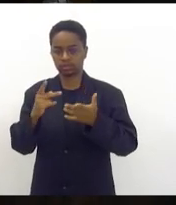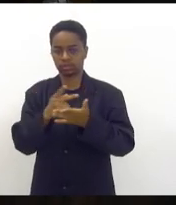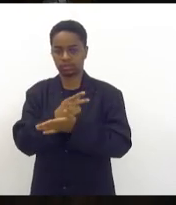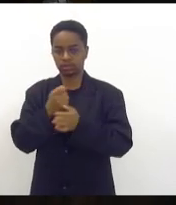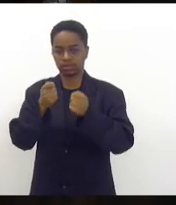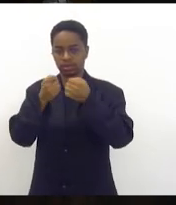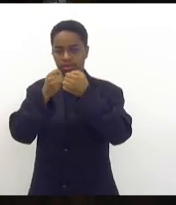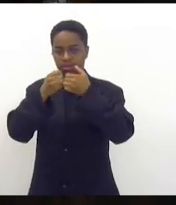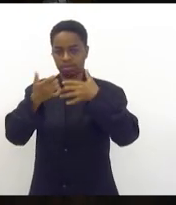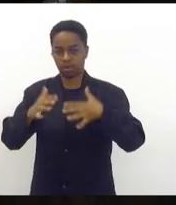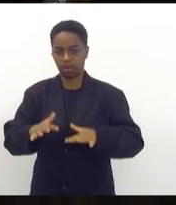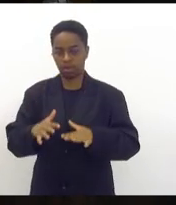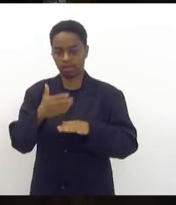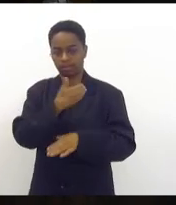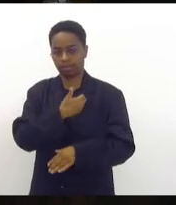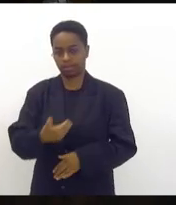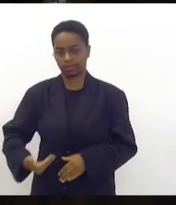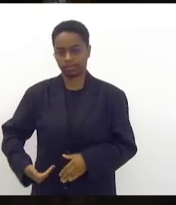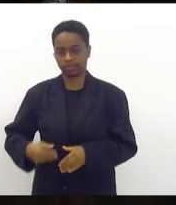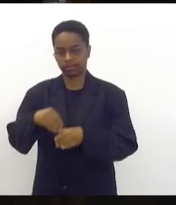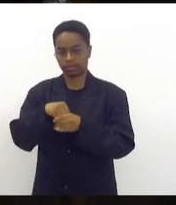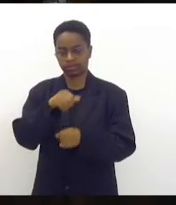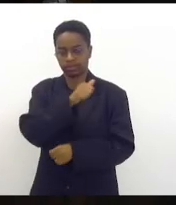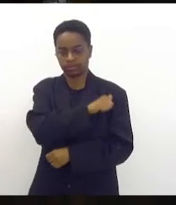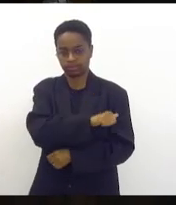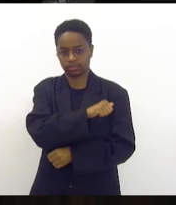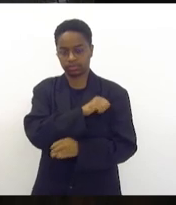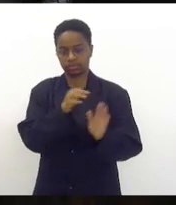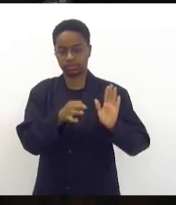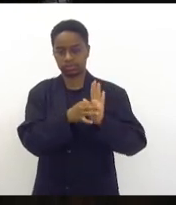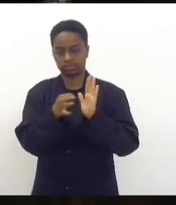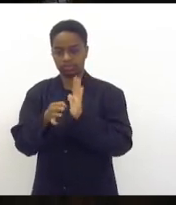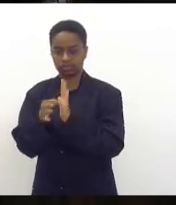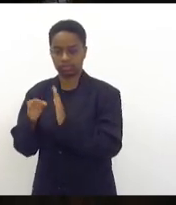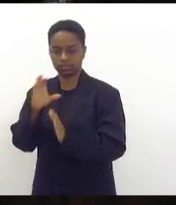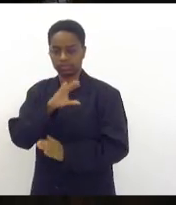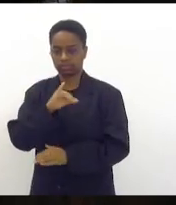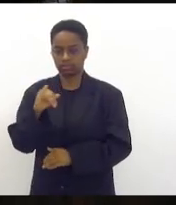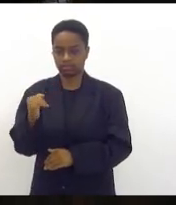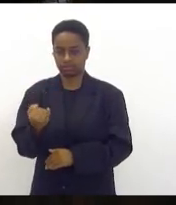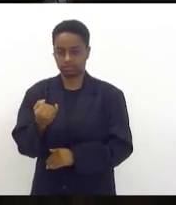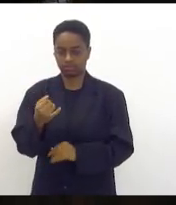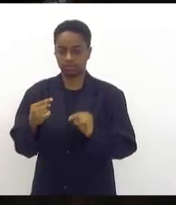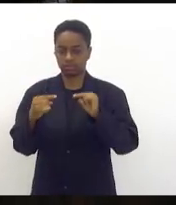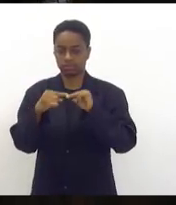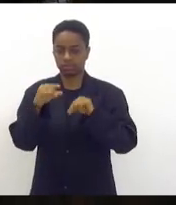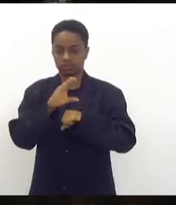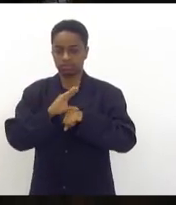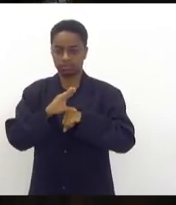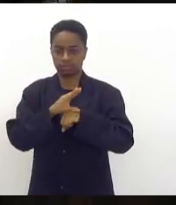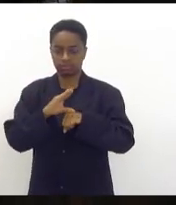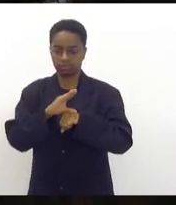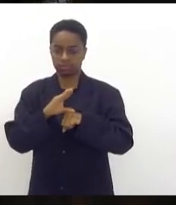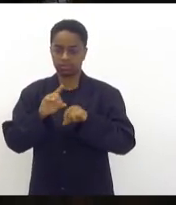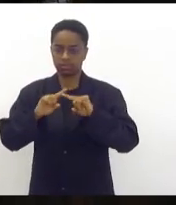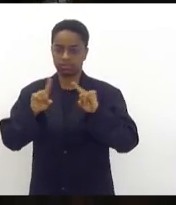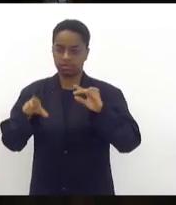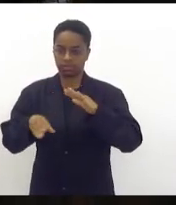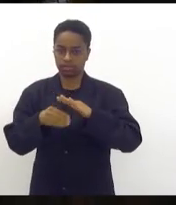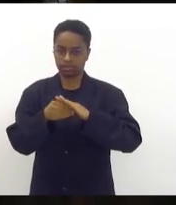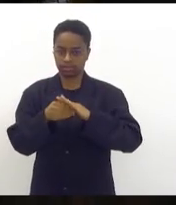Calamidades Públicas no âmbito do Estado do Rio de Janeiro. Parecer das Comissões de Constituição e Justiça pela Constitucionalidade, com